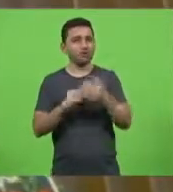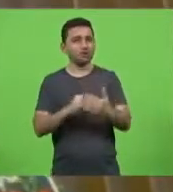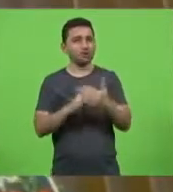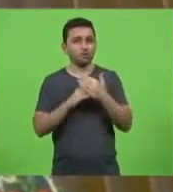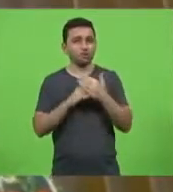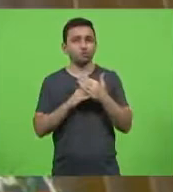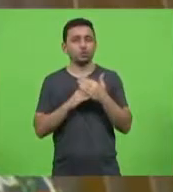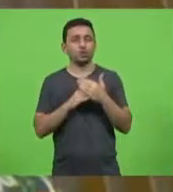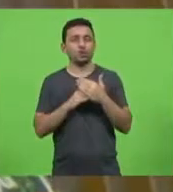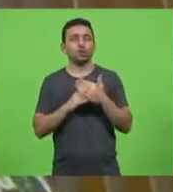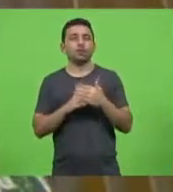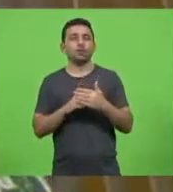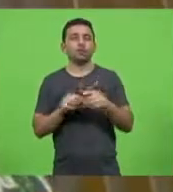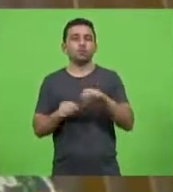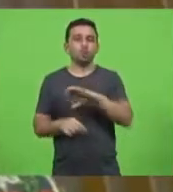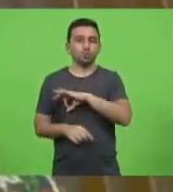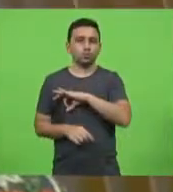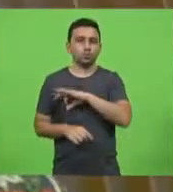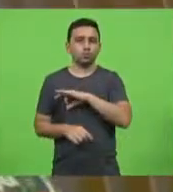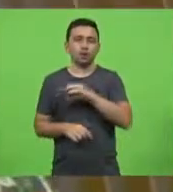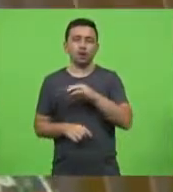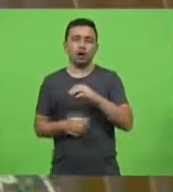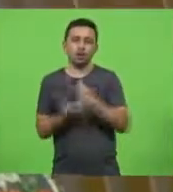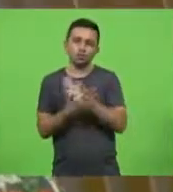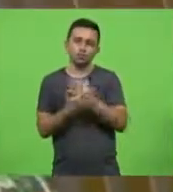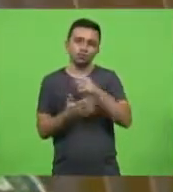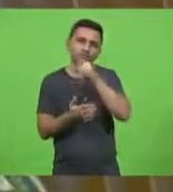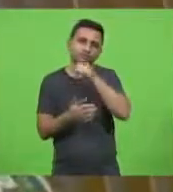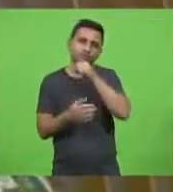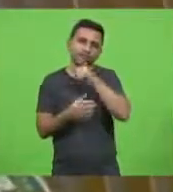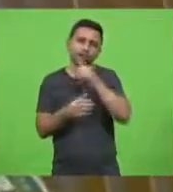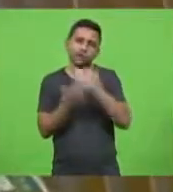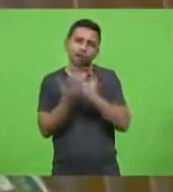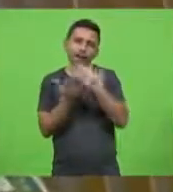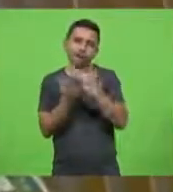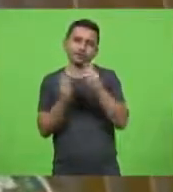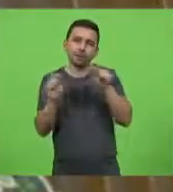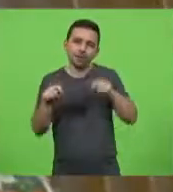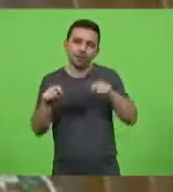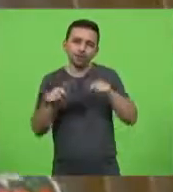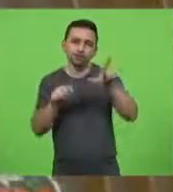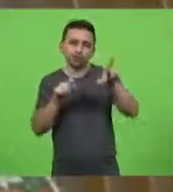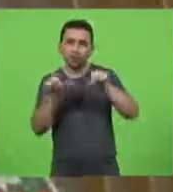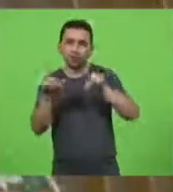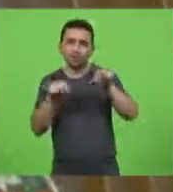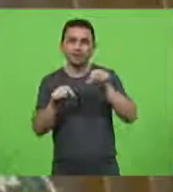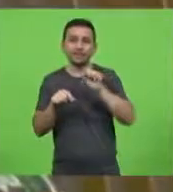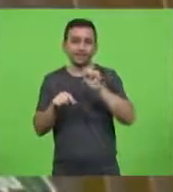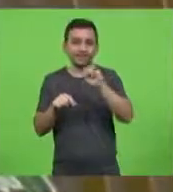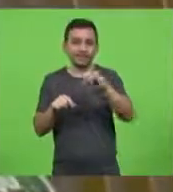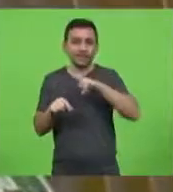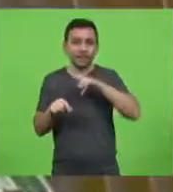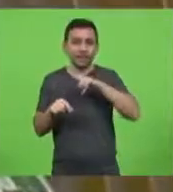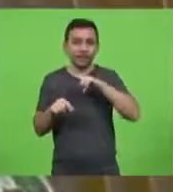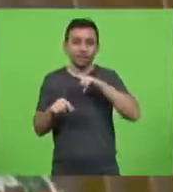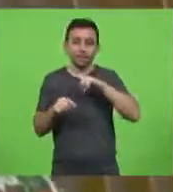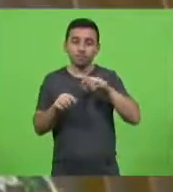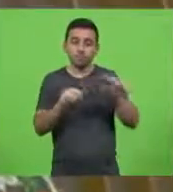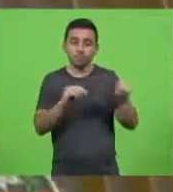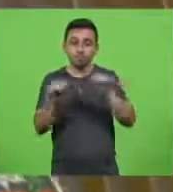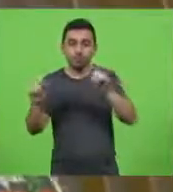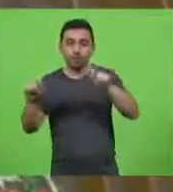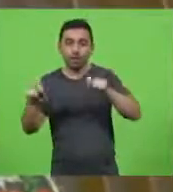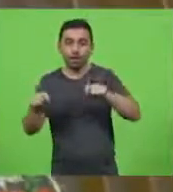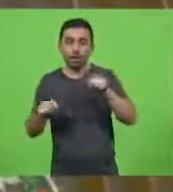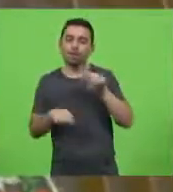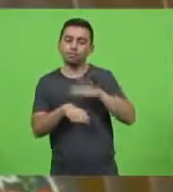os soldados, que os praças mais antigos, né, possam sempre escolher, quando há uma janela de mudança de transferências, né, que eles